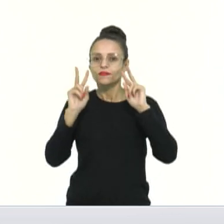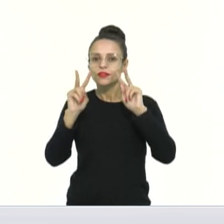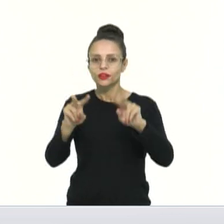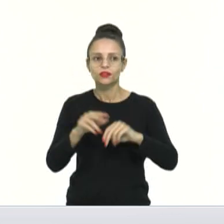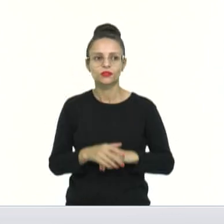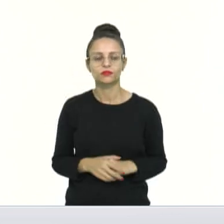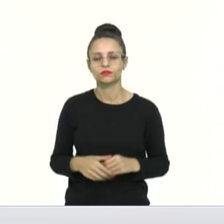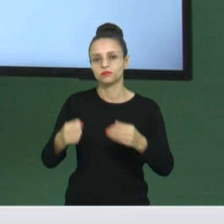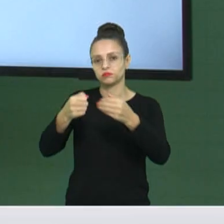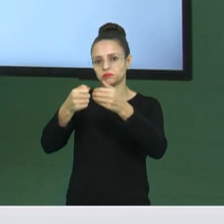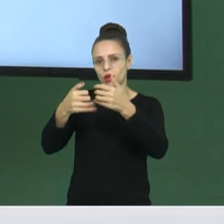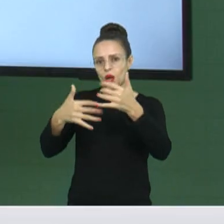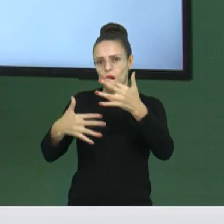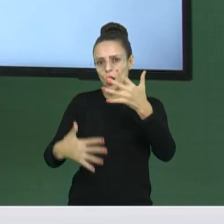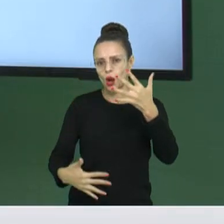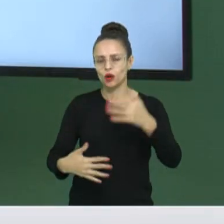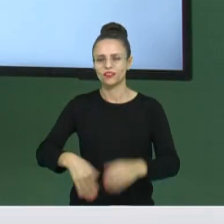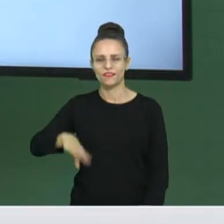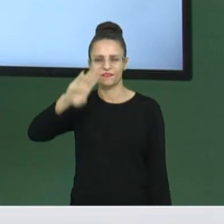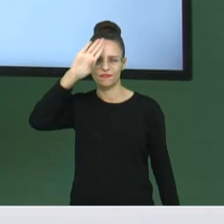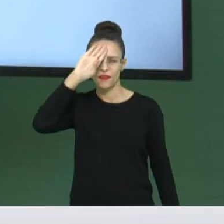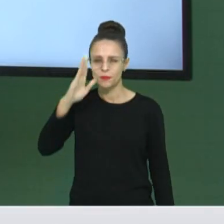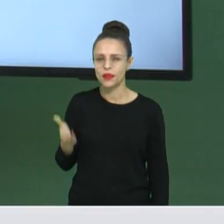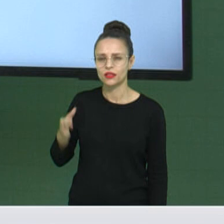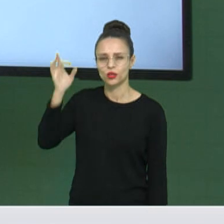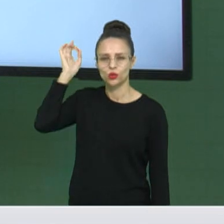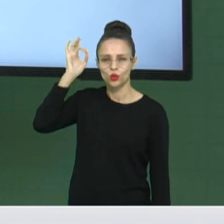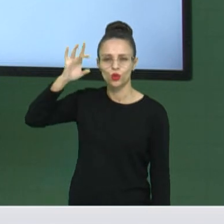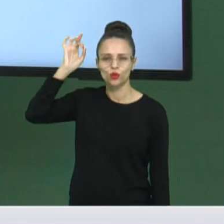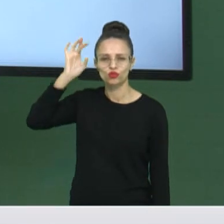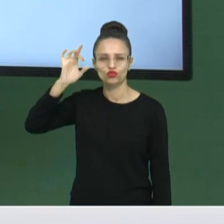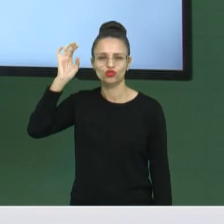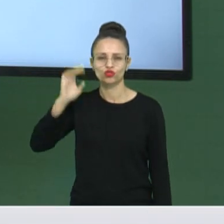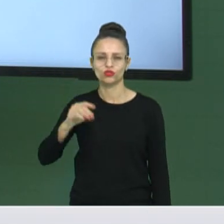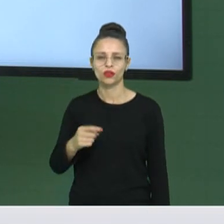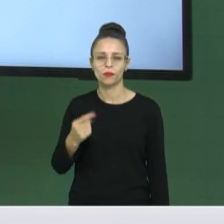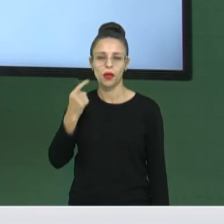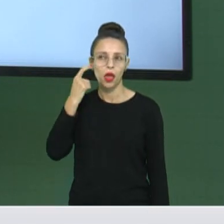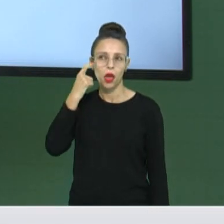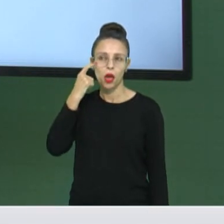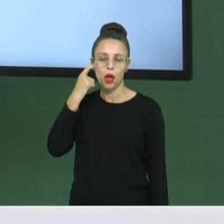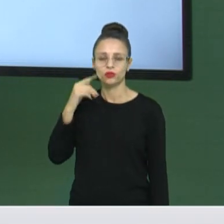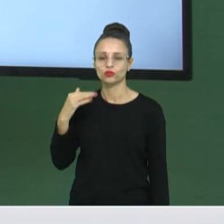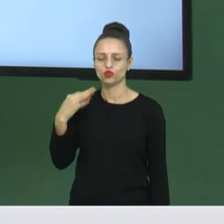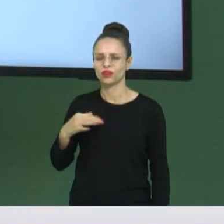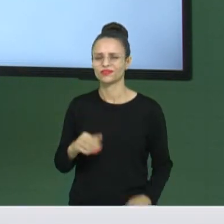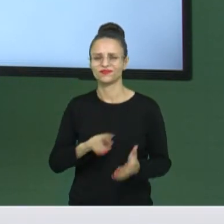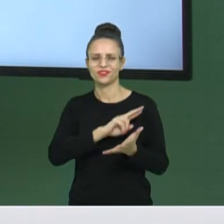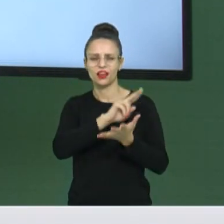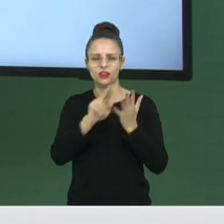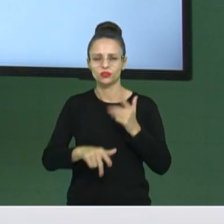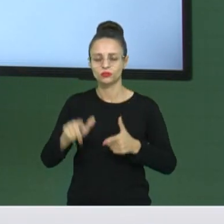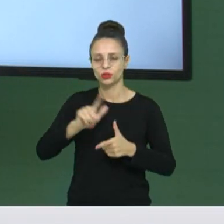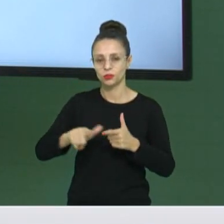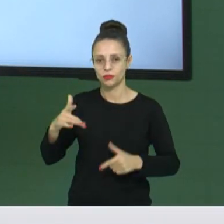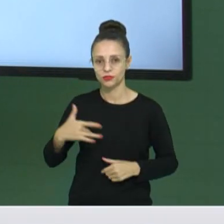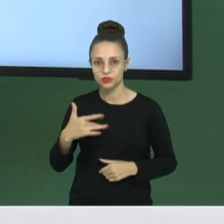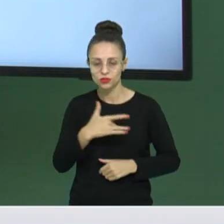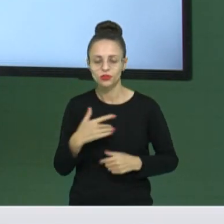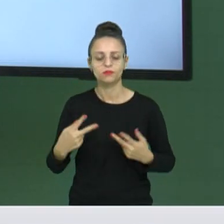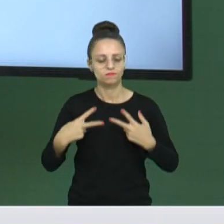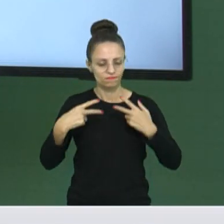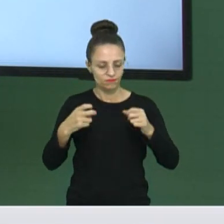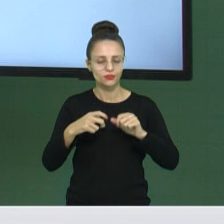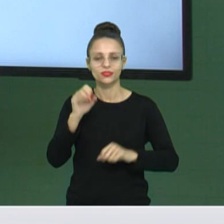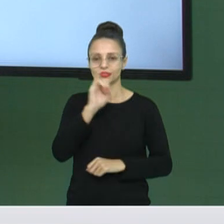Um monte de sintomas, febre alta, dor de cabeça, dor atrás dos olhos, enfim, muitos problemas de saúde que nós podemos